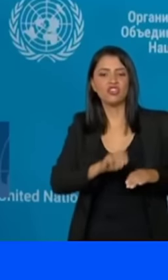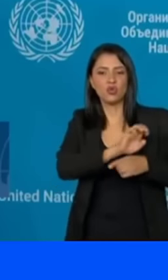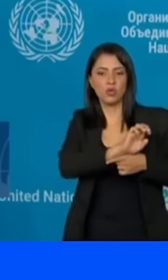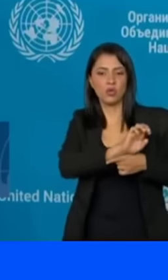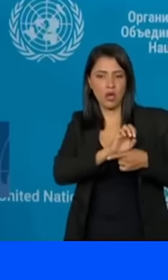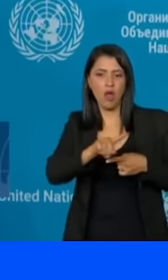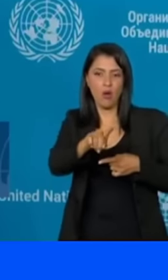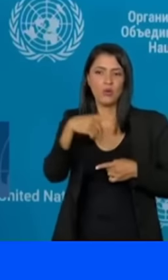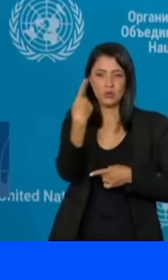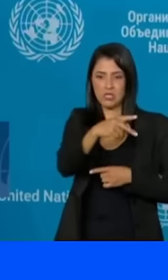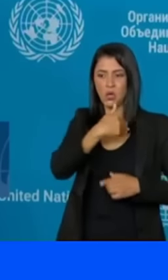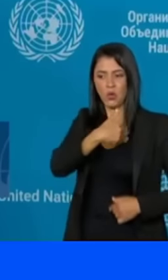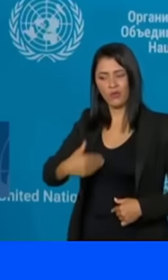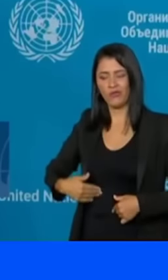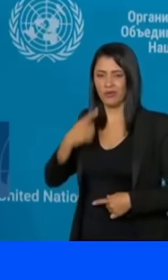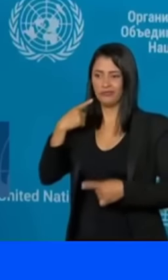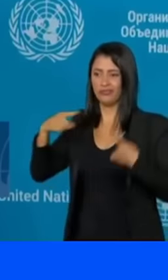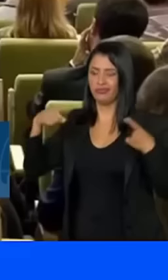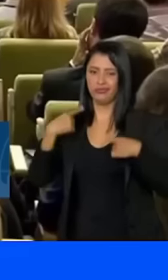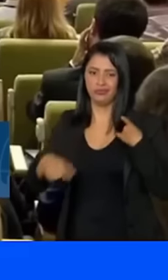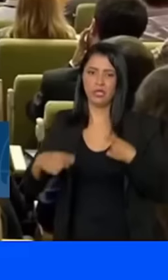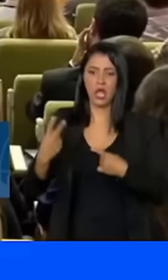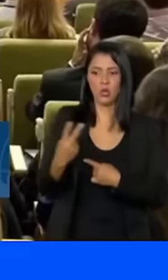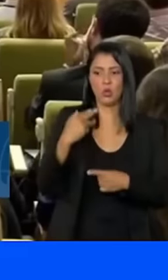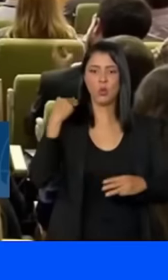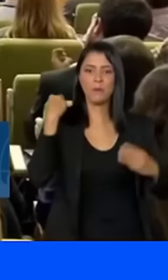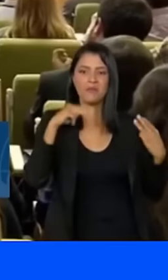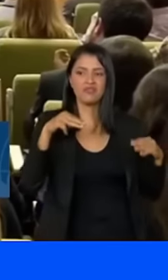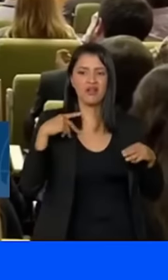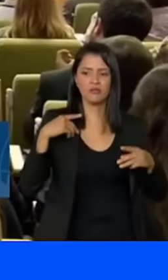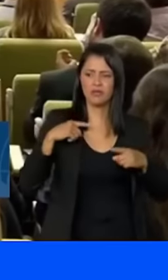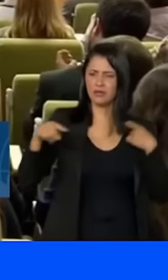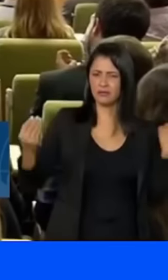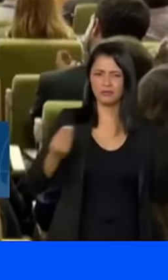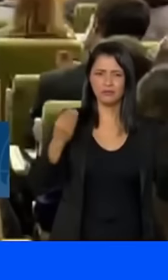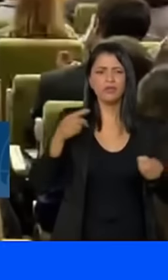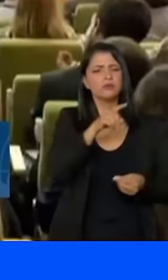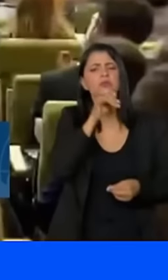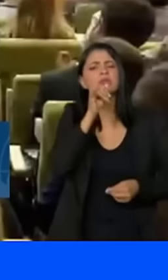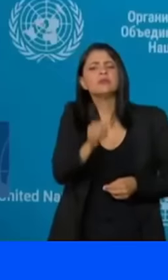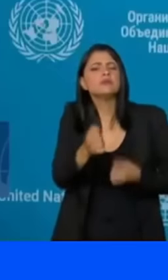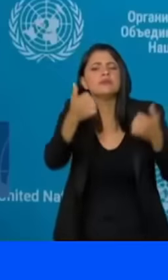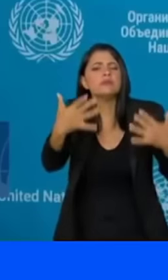governo, que vê contradição nas duas mensagens. O que o senhor diz sobre isso?